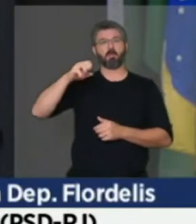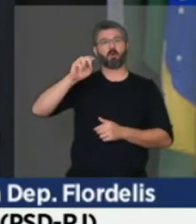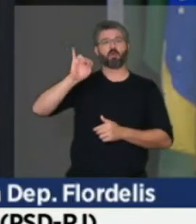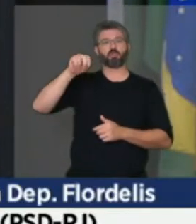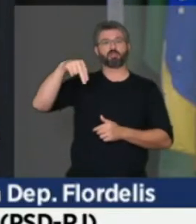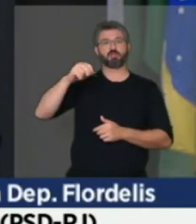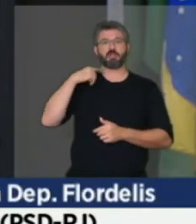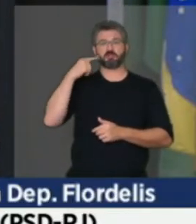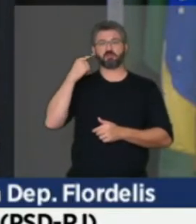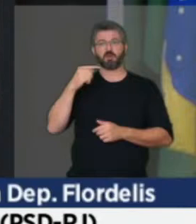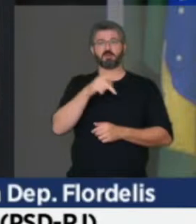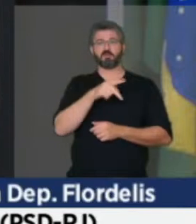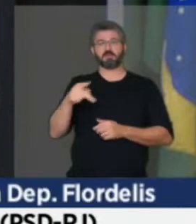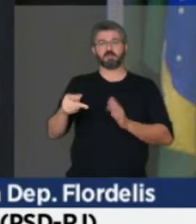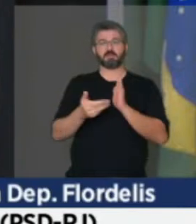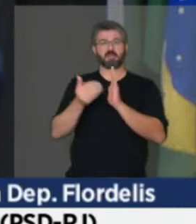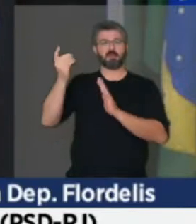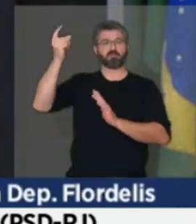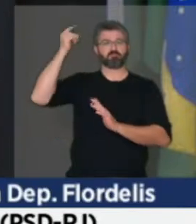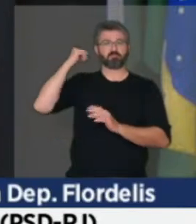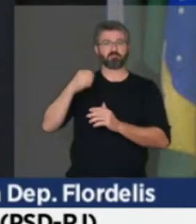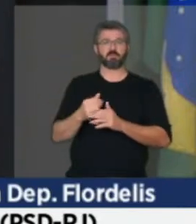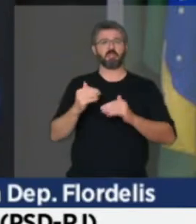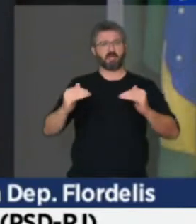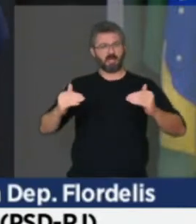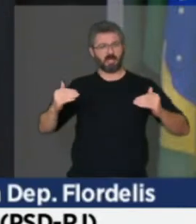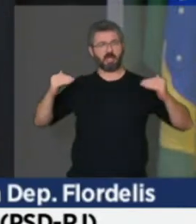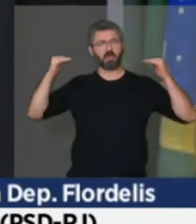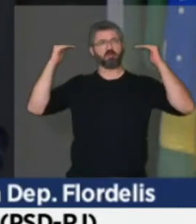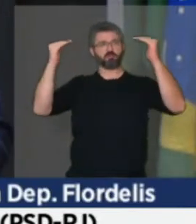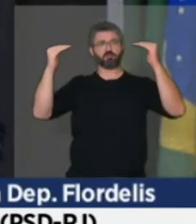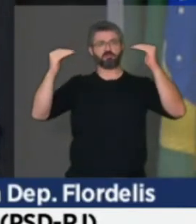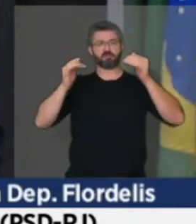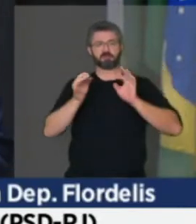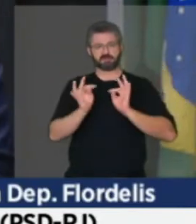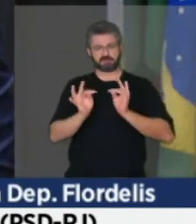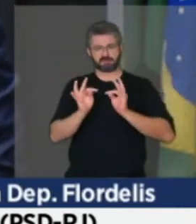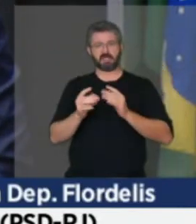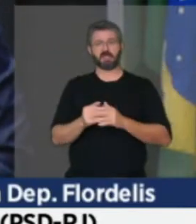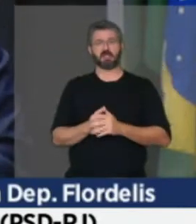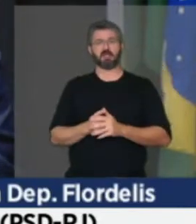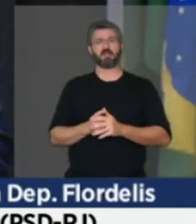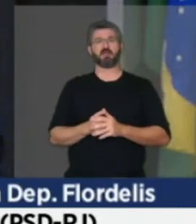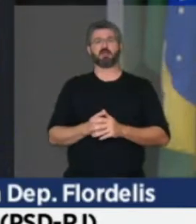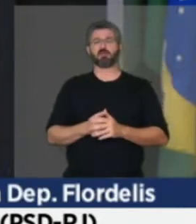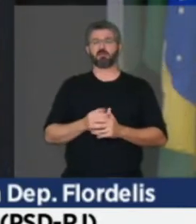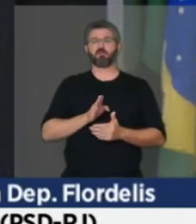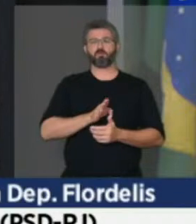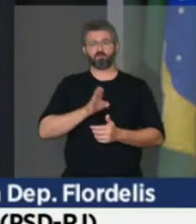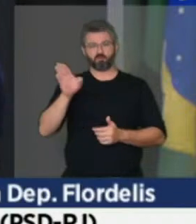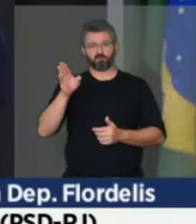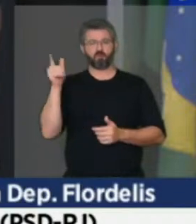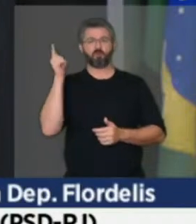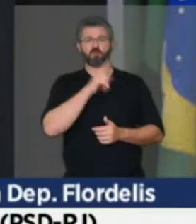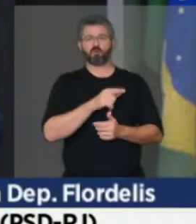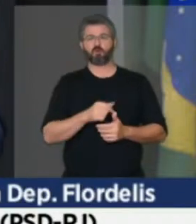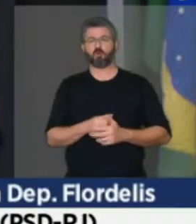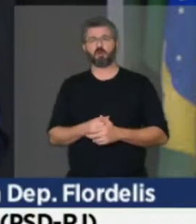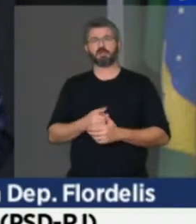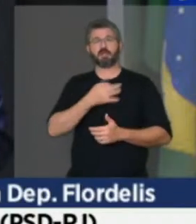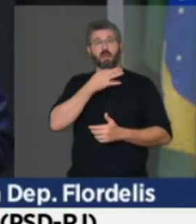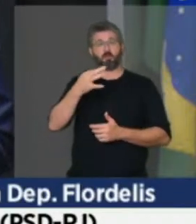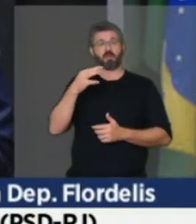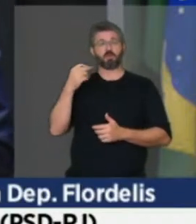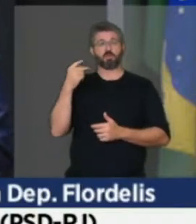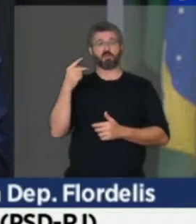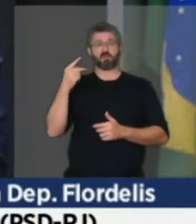advogado presidente desta casa, que com altivez, com técnica, foi lá e obteve, mediante a sua argumentação, o